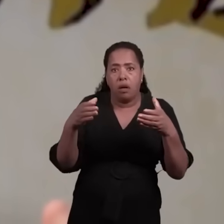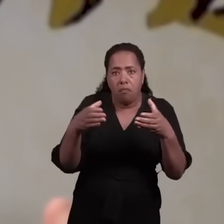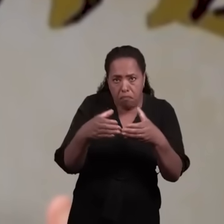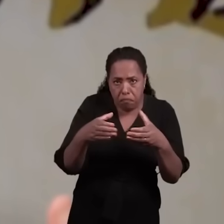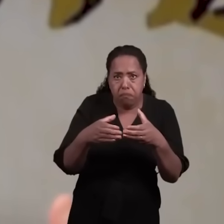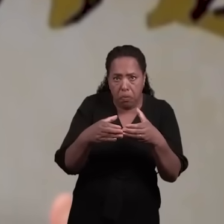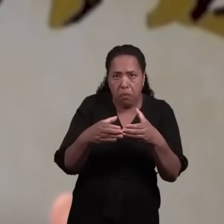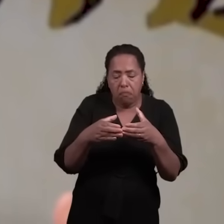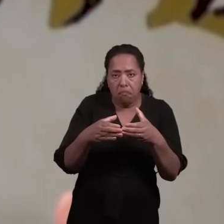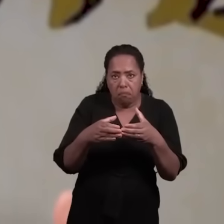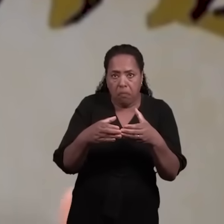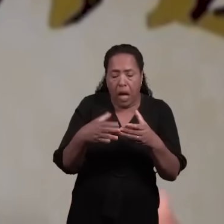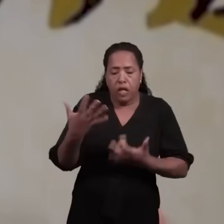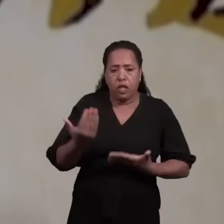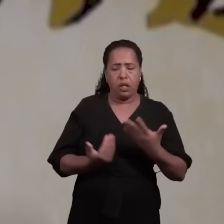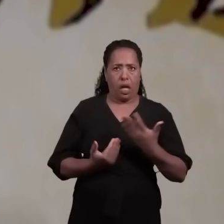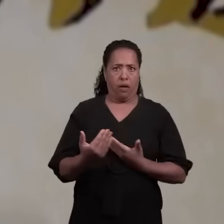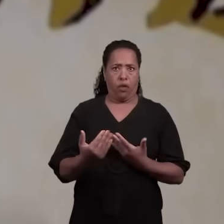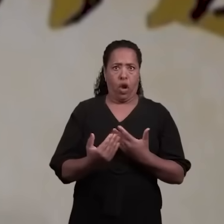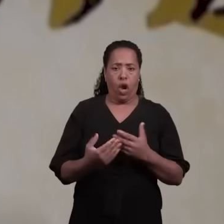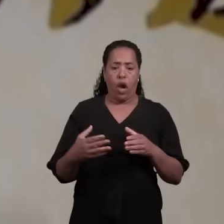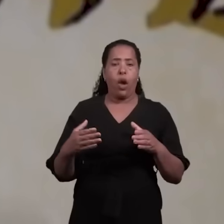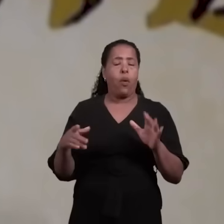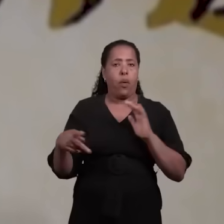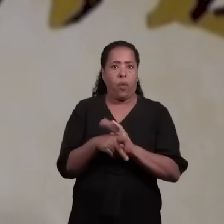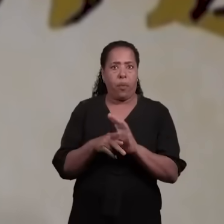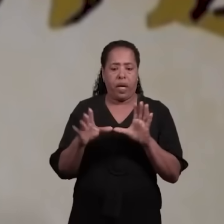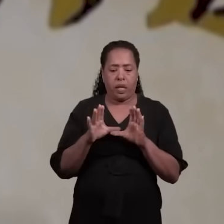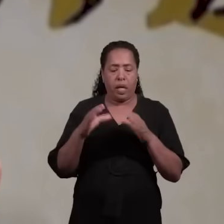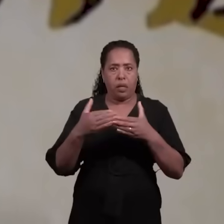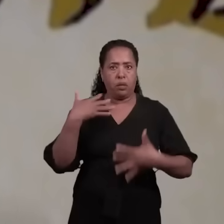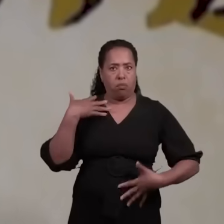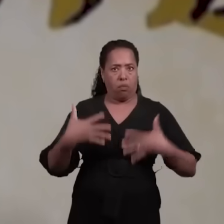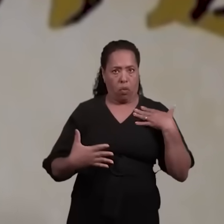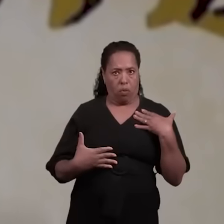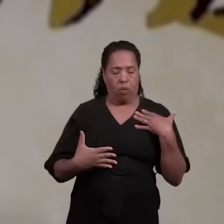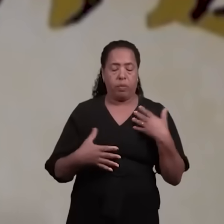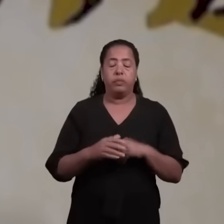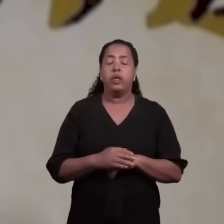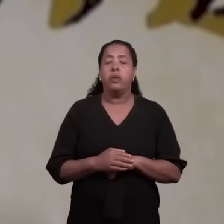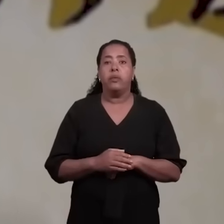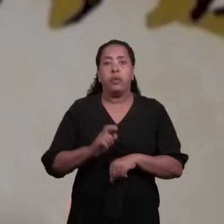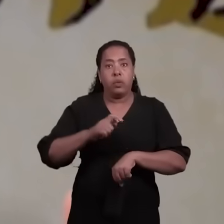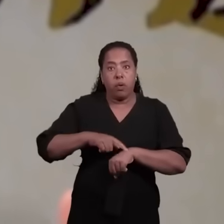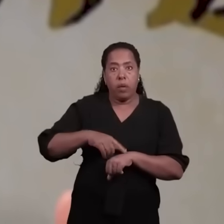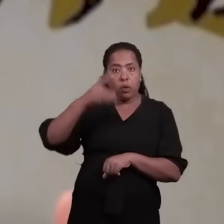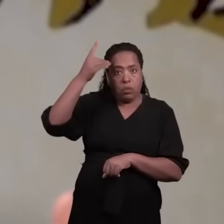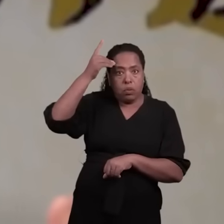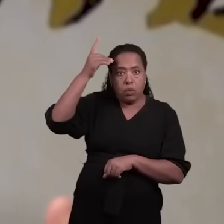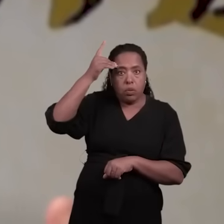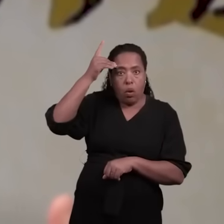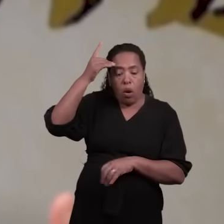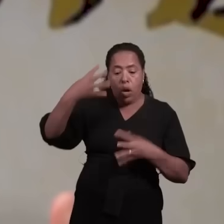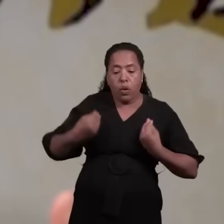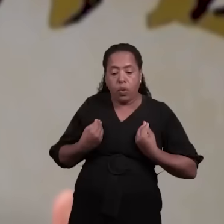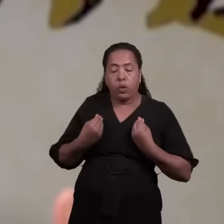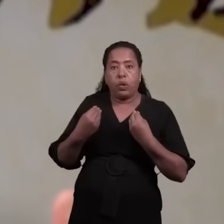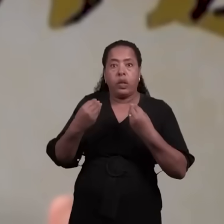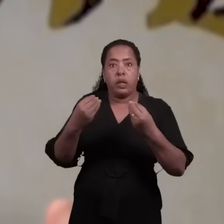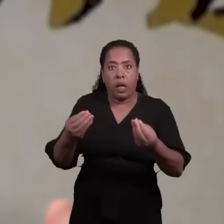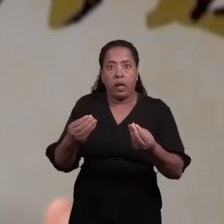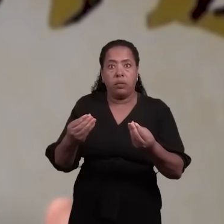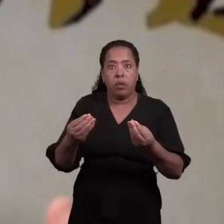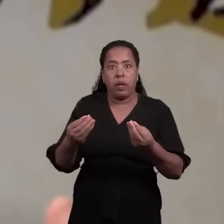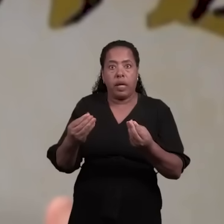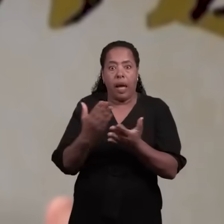ele não pertence a mim. Eu sou membro do corpo, então eu sou parte. Então, quando eu tenho um dom espiritual, eu estou entregando uma parte. Agora, esse dom